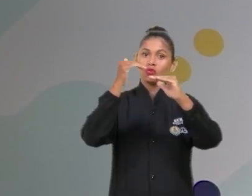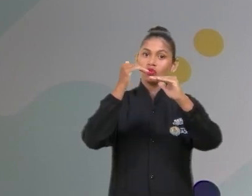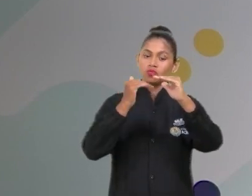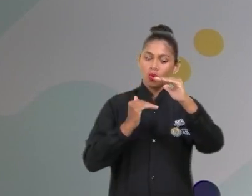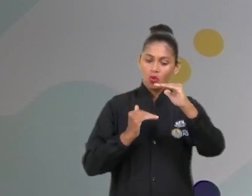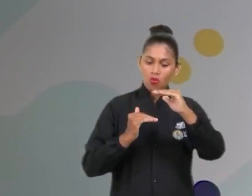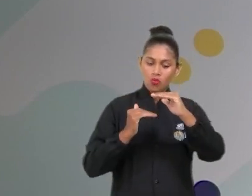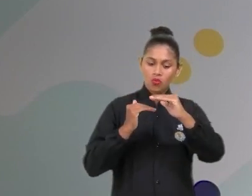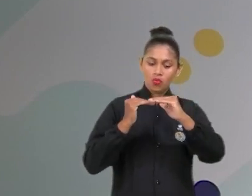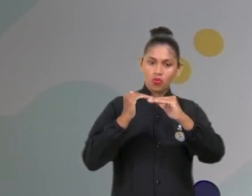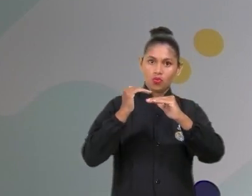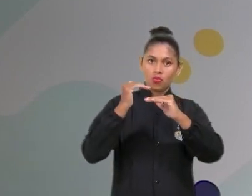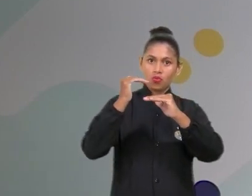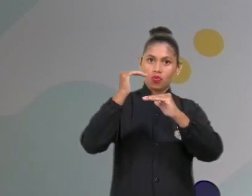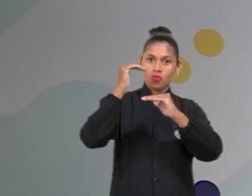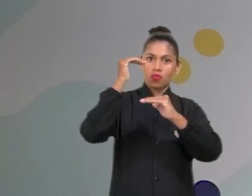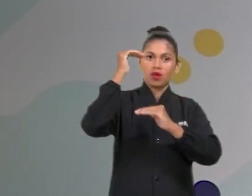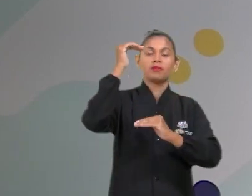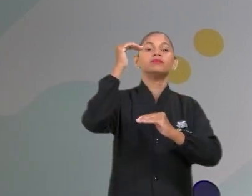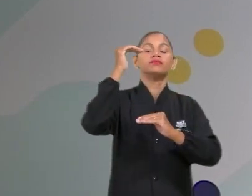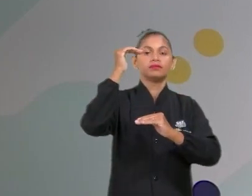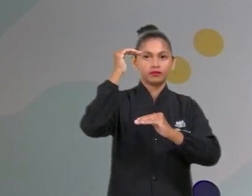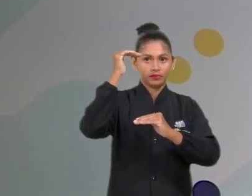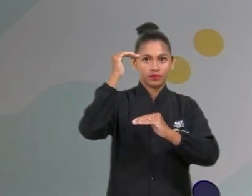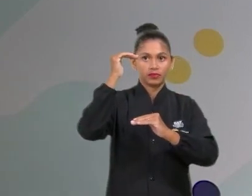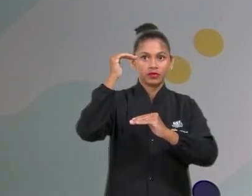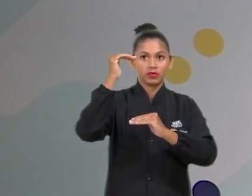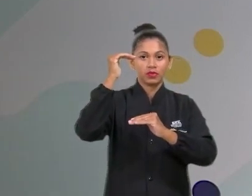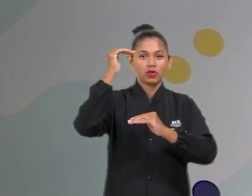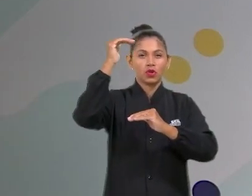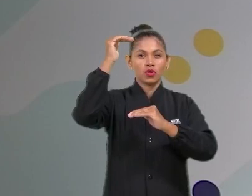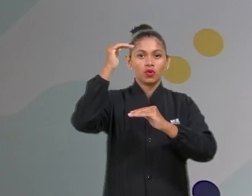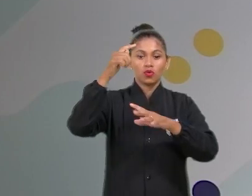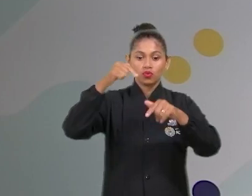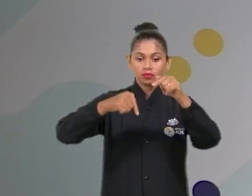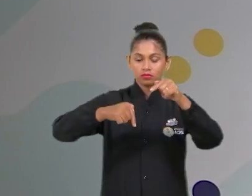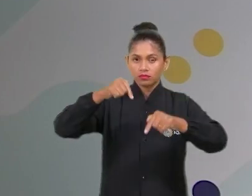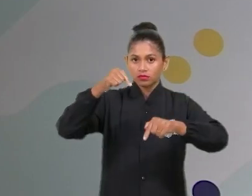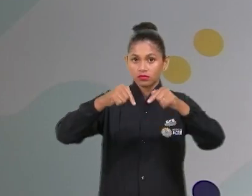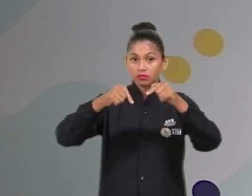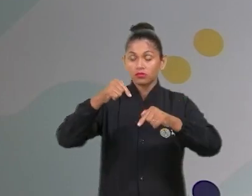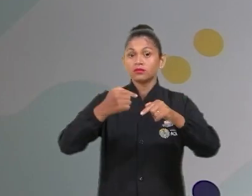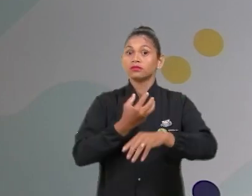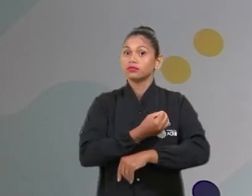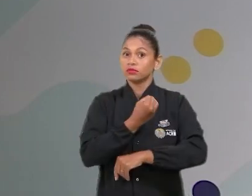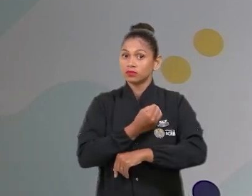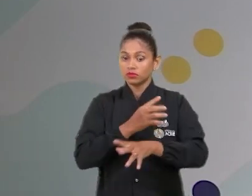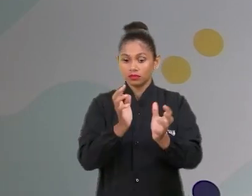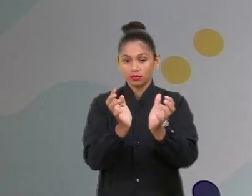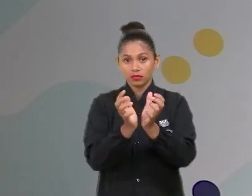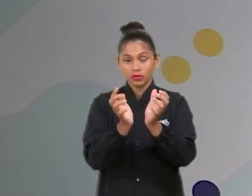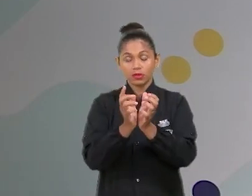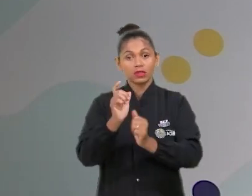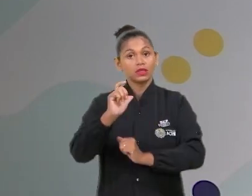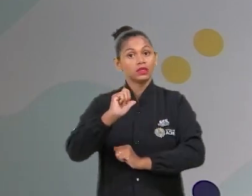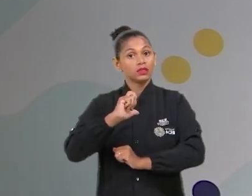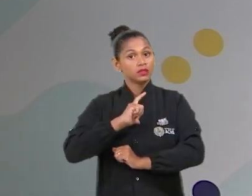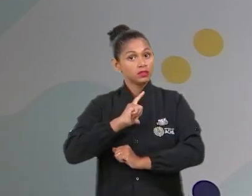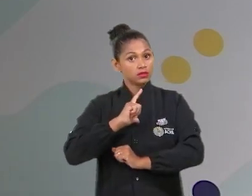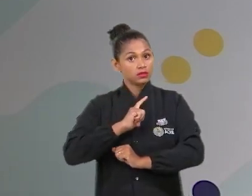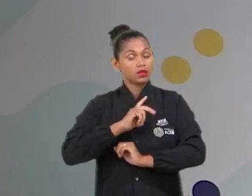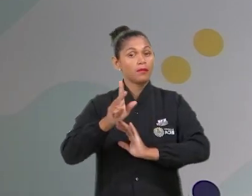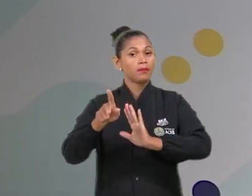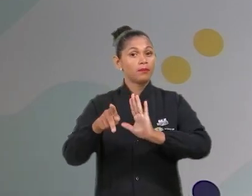número atômico e todos os elementos químicos presentes no mesmo grupo, eles vão ter